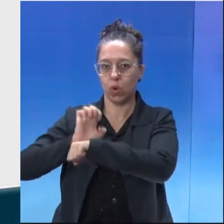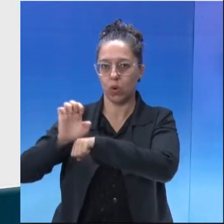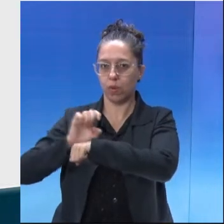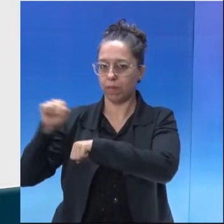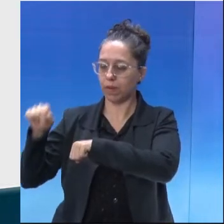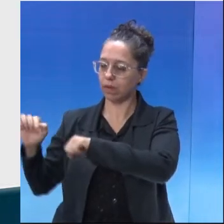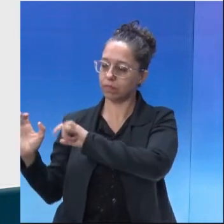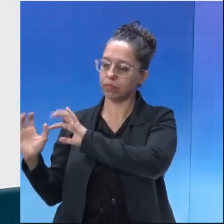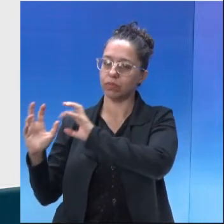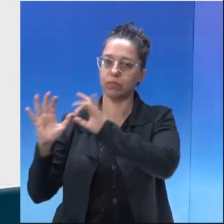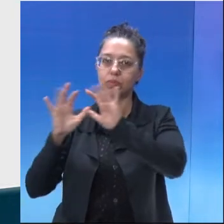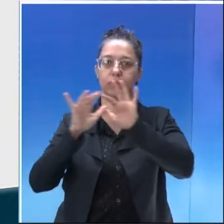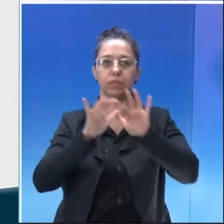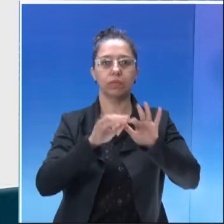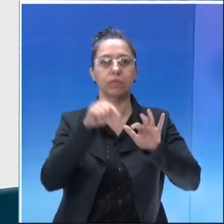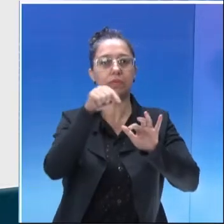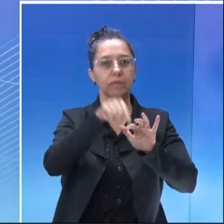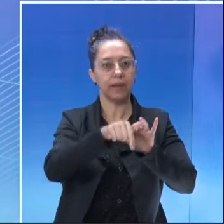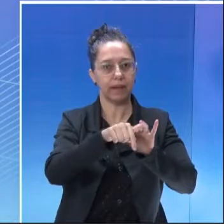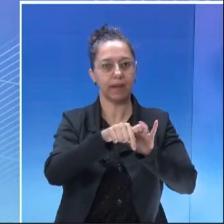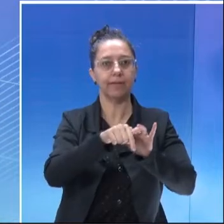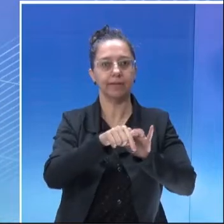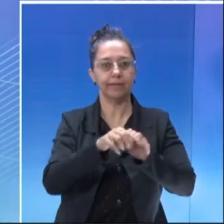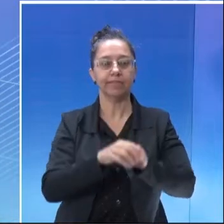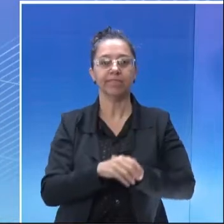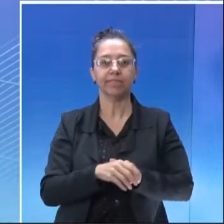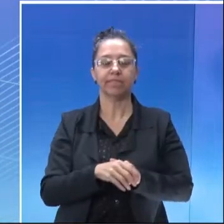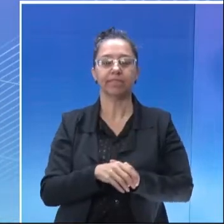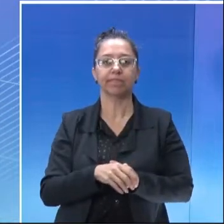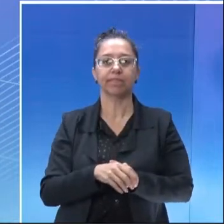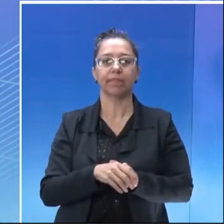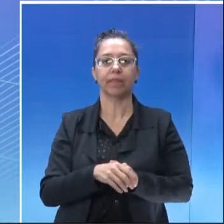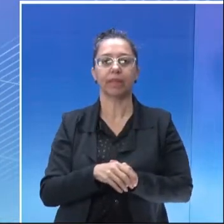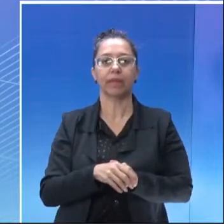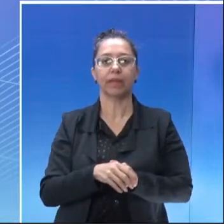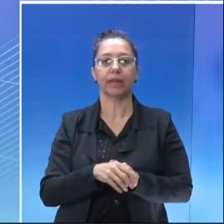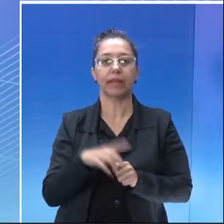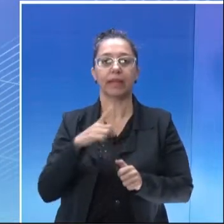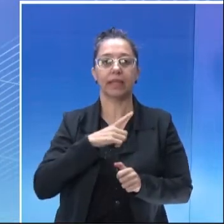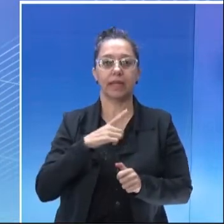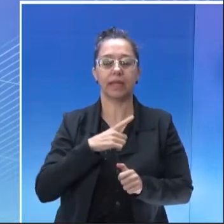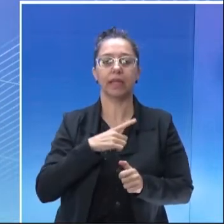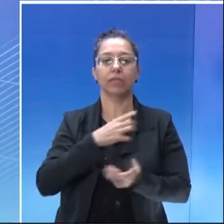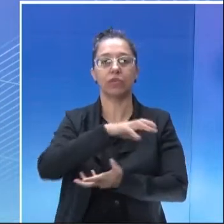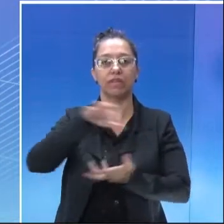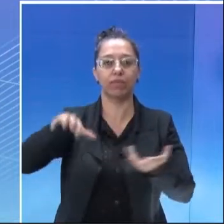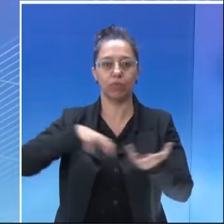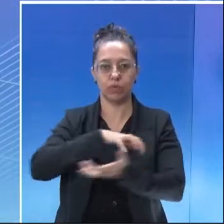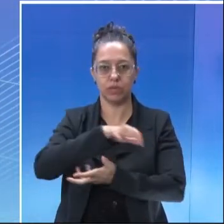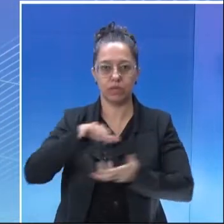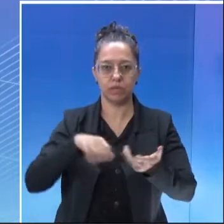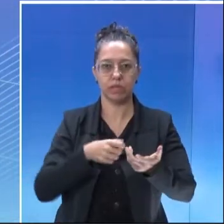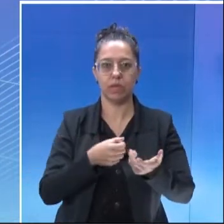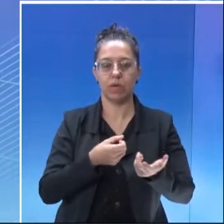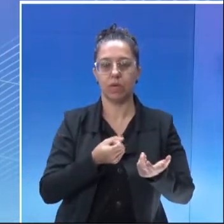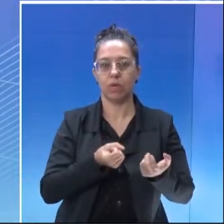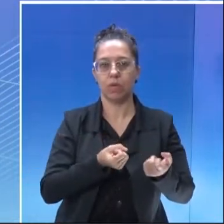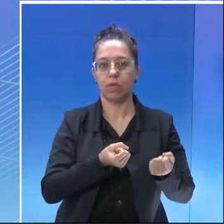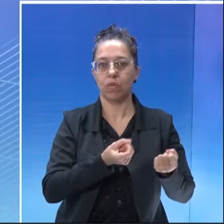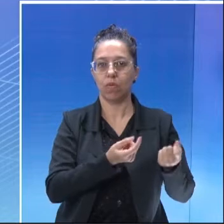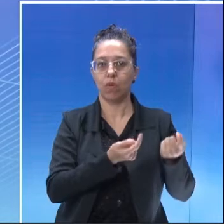Europa, e vão estar saindo de lá e vindo para o novo mundo. Nós vamos ter também a Revolução Comercial